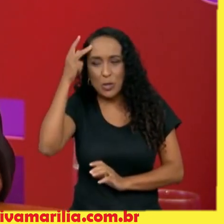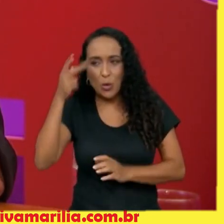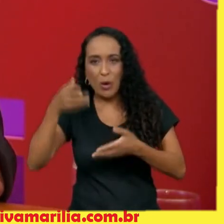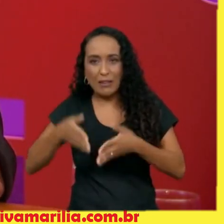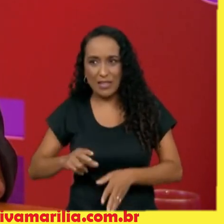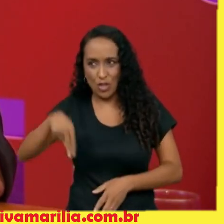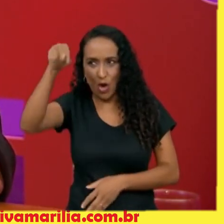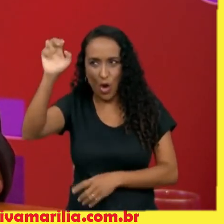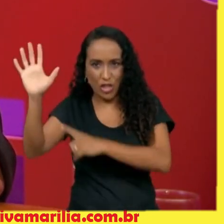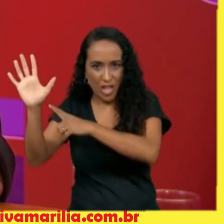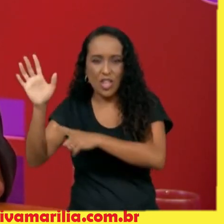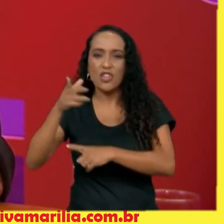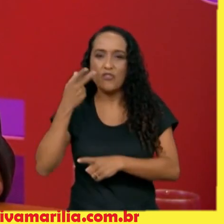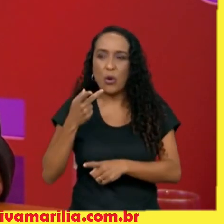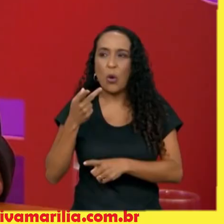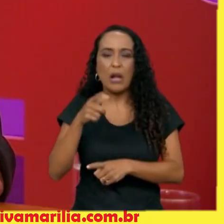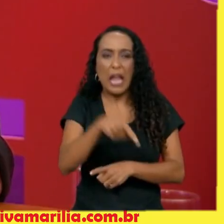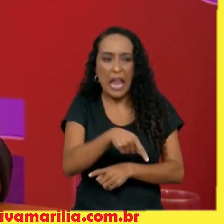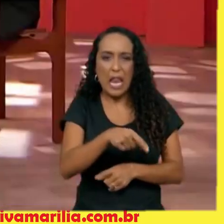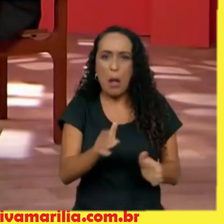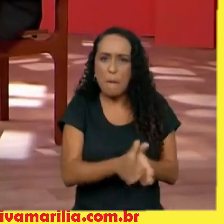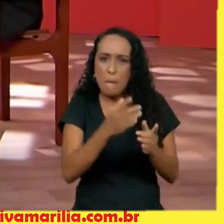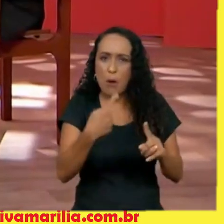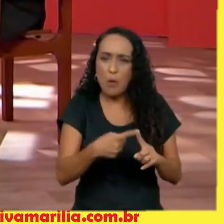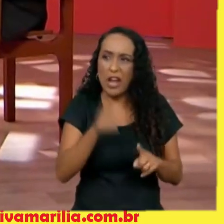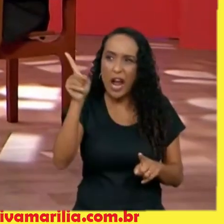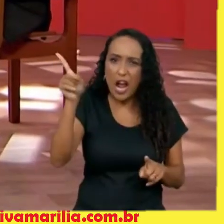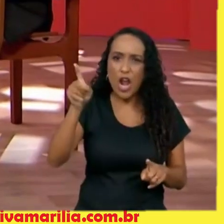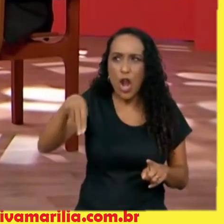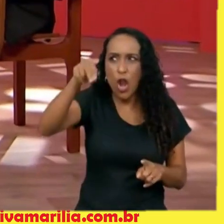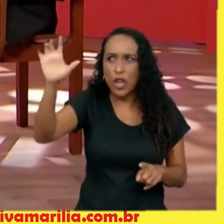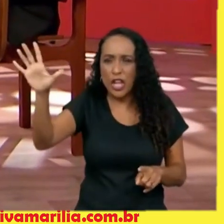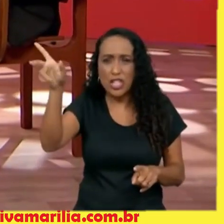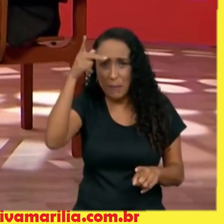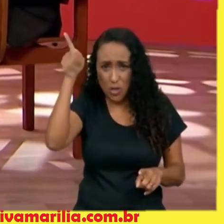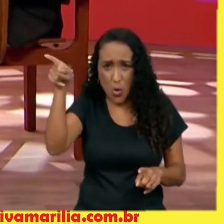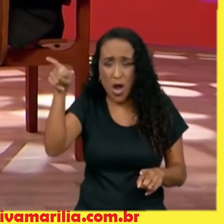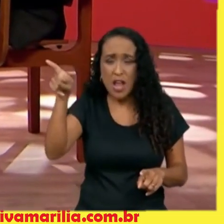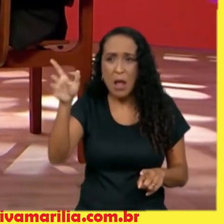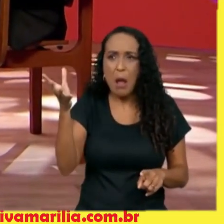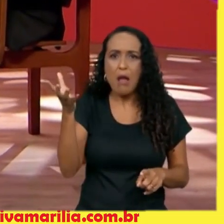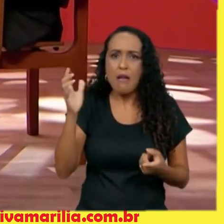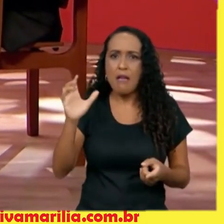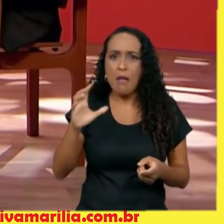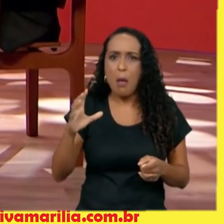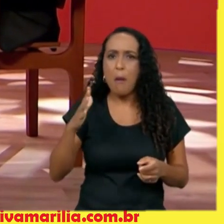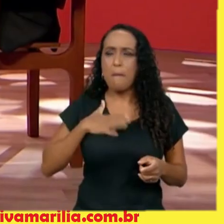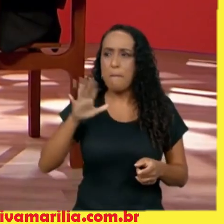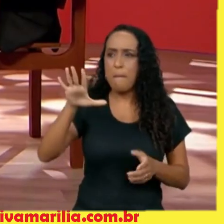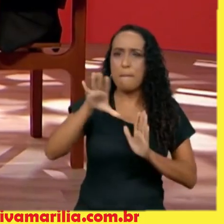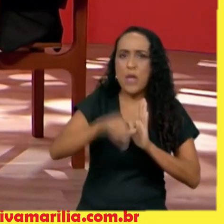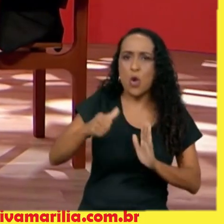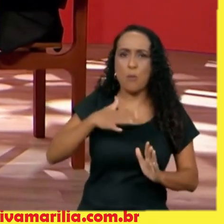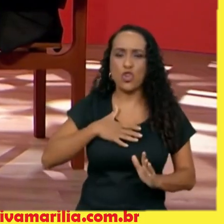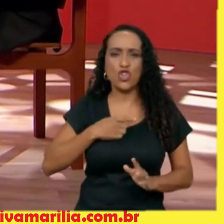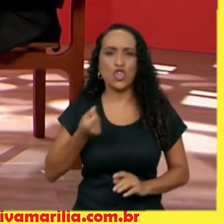dele foi roubado pelo Bolsa Família e tal. A gente trabalha e manda dinheiro para o Nordeste. Exatamente. Isso é uma coisa de décadas,